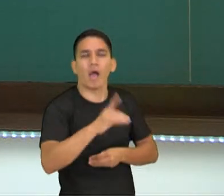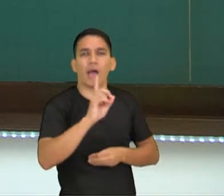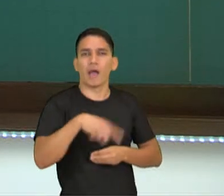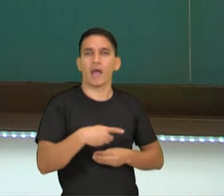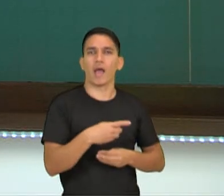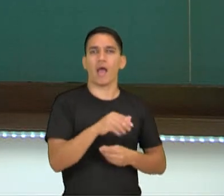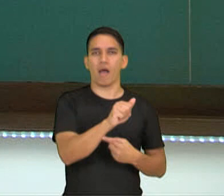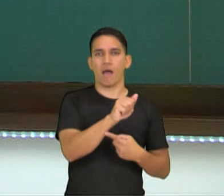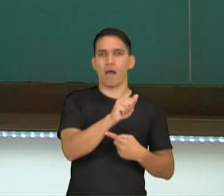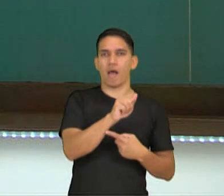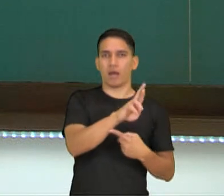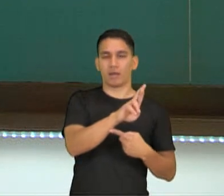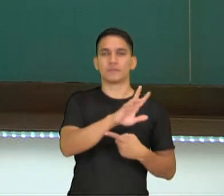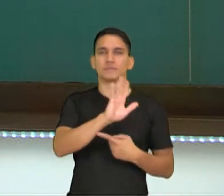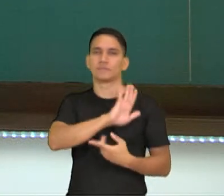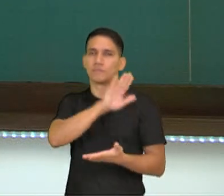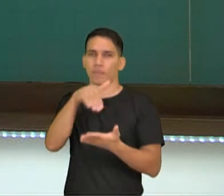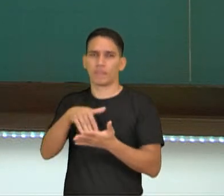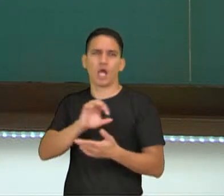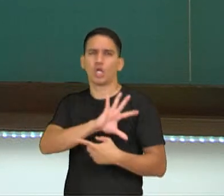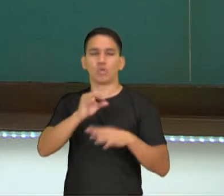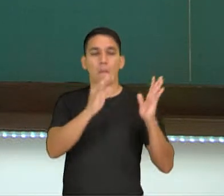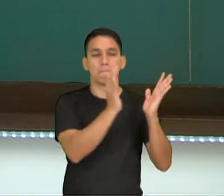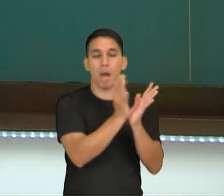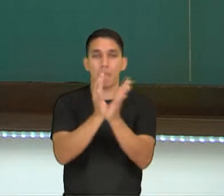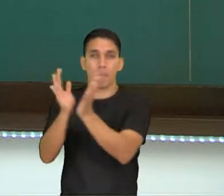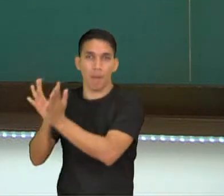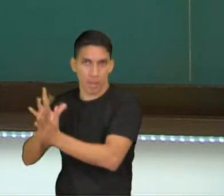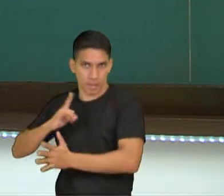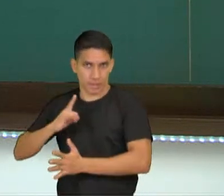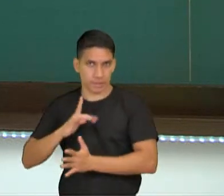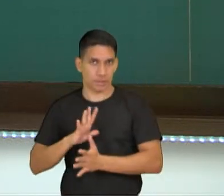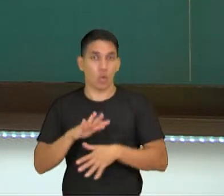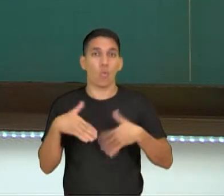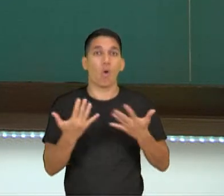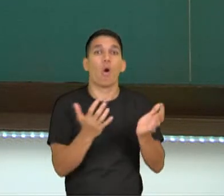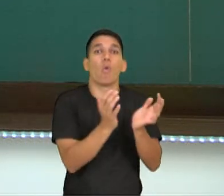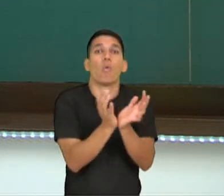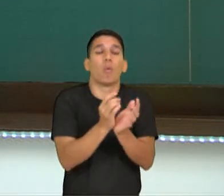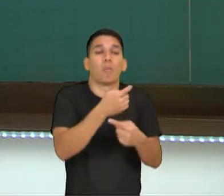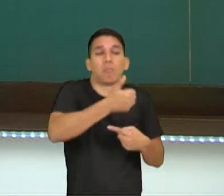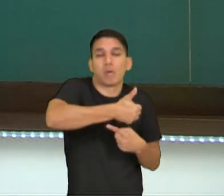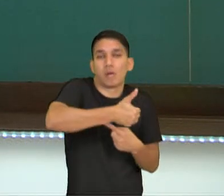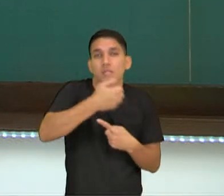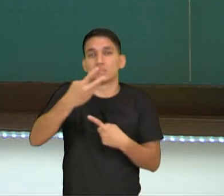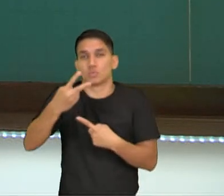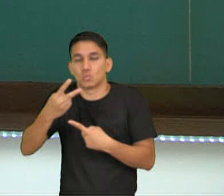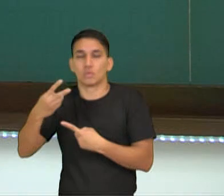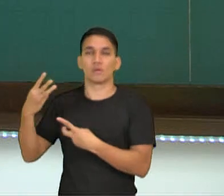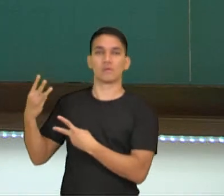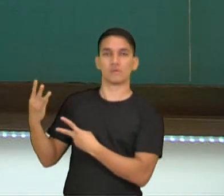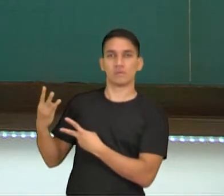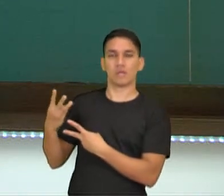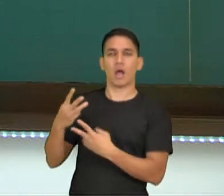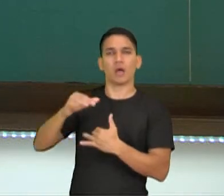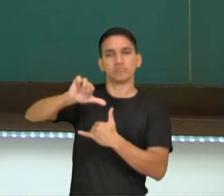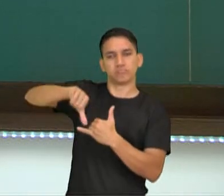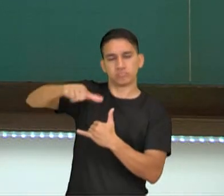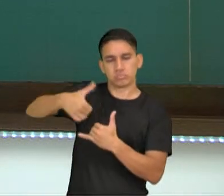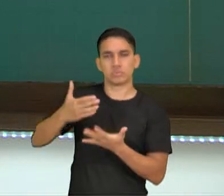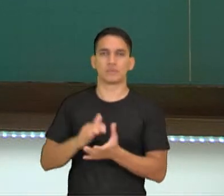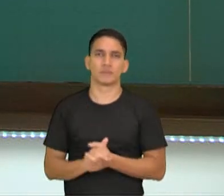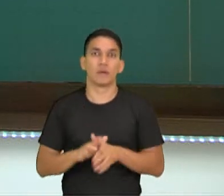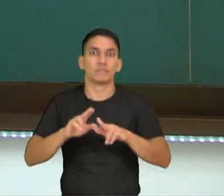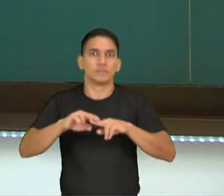conjugação. Sair, fugir, partir, terceira conjugação, né? A exceção aí é o verbo por, que acabou sendo